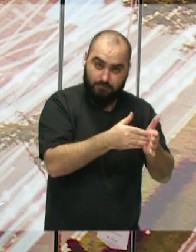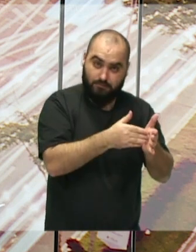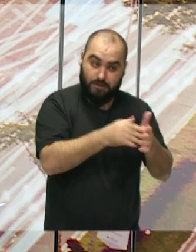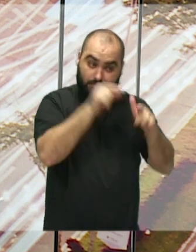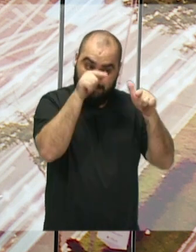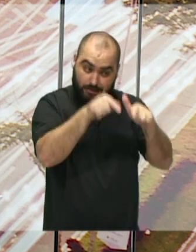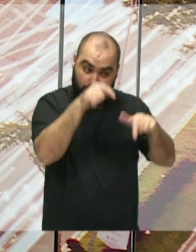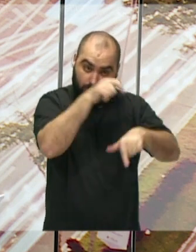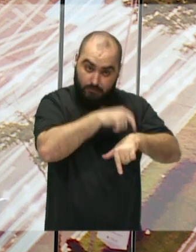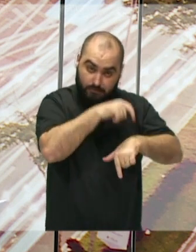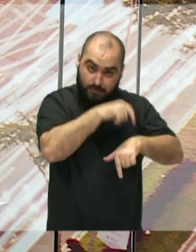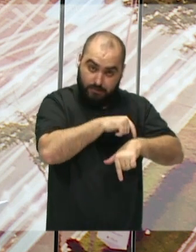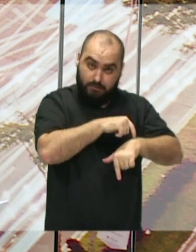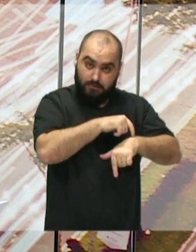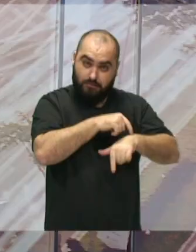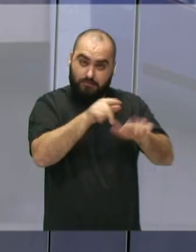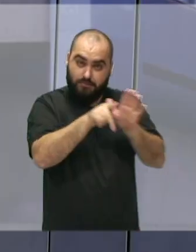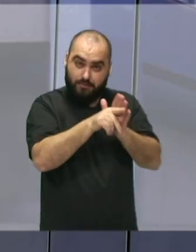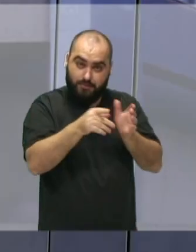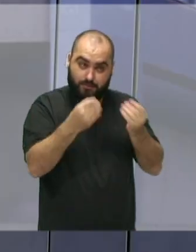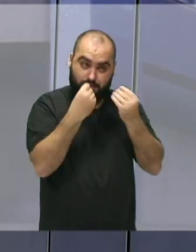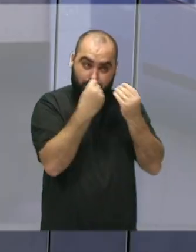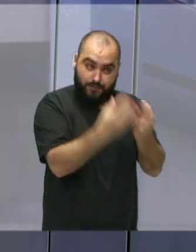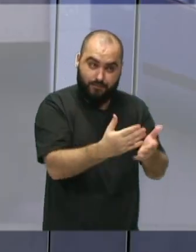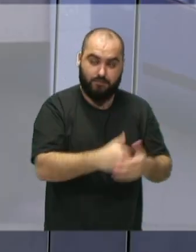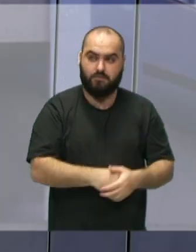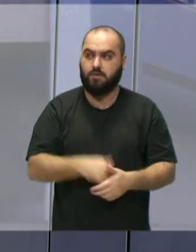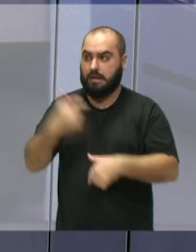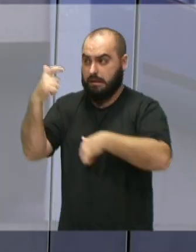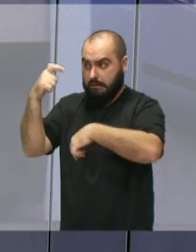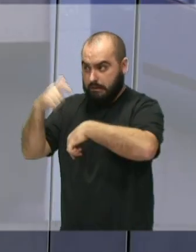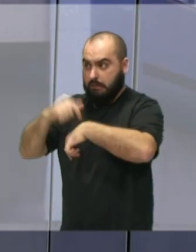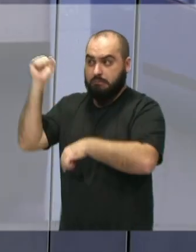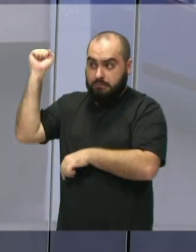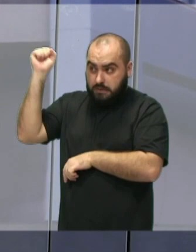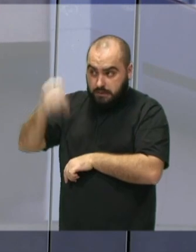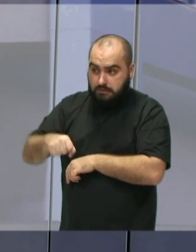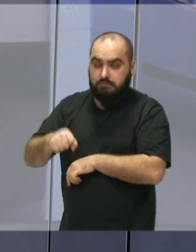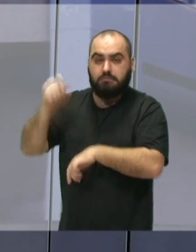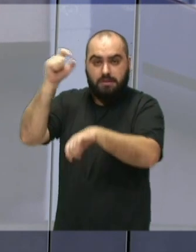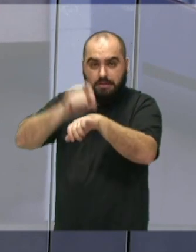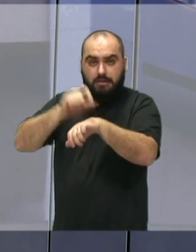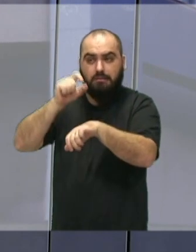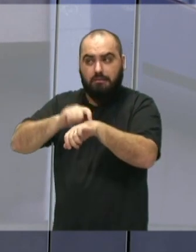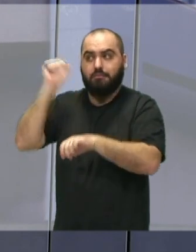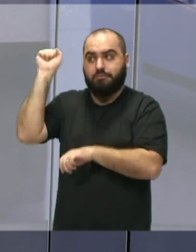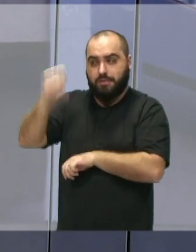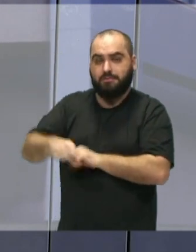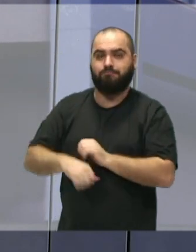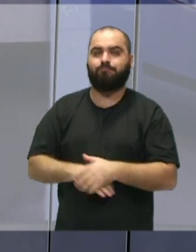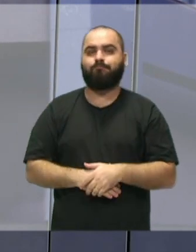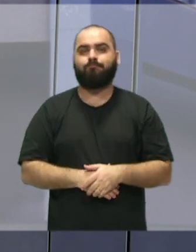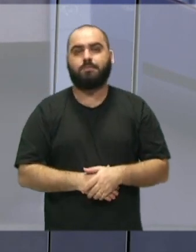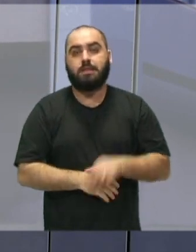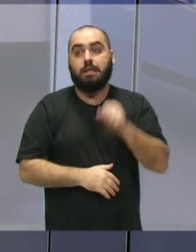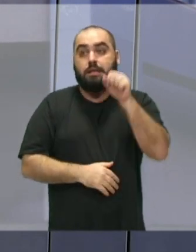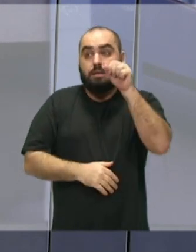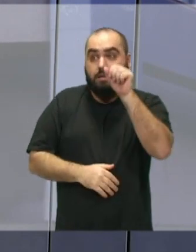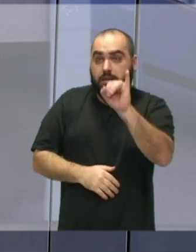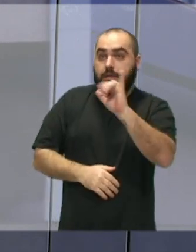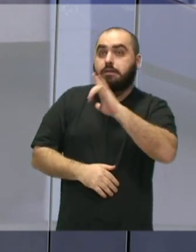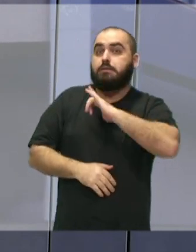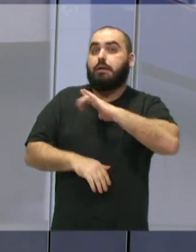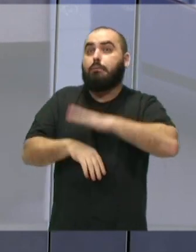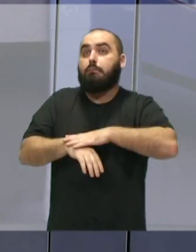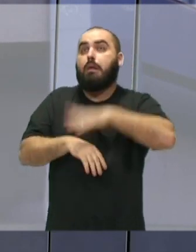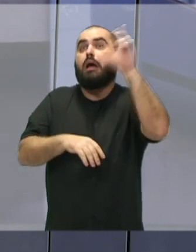nesse processo de encaminhamento? Por conta do tempo, sim. Por conta do tempo, sim. Se nós tivéssemos mais tempo,